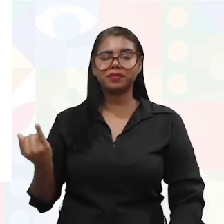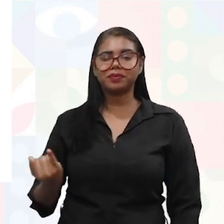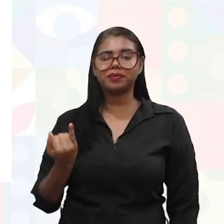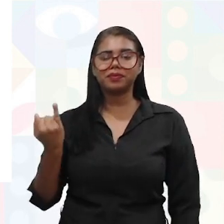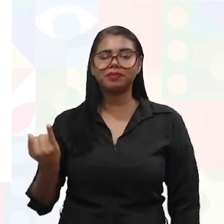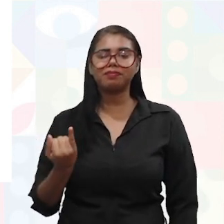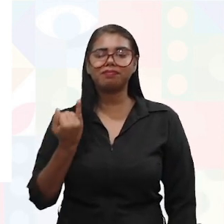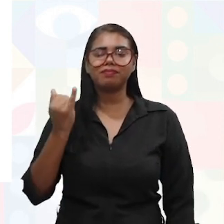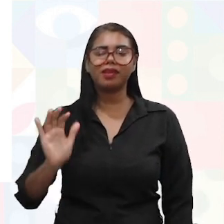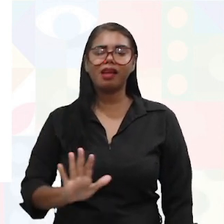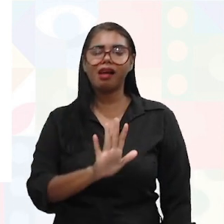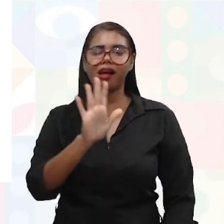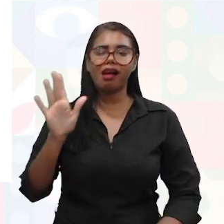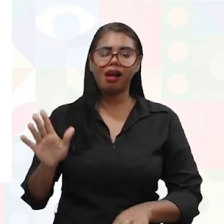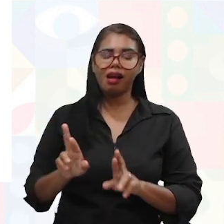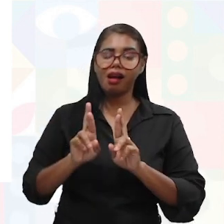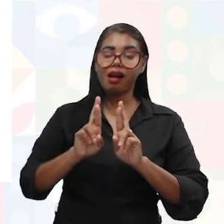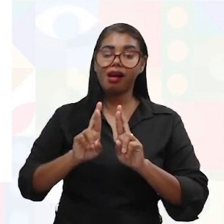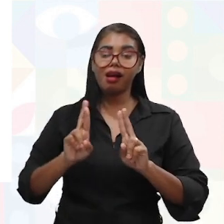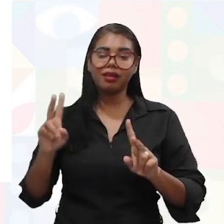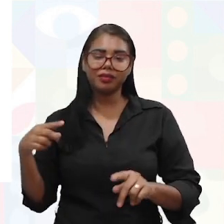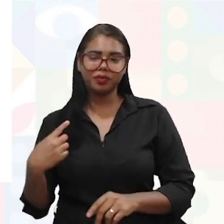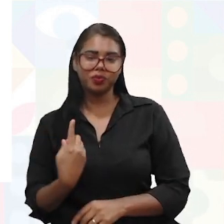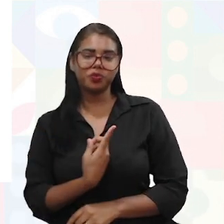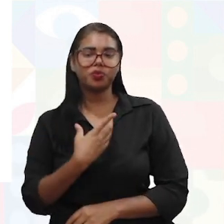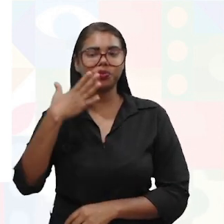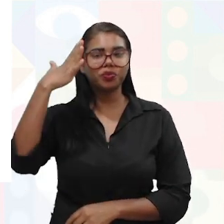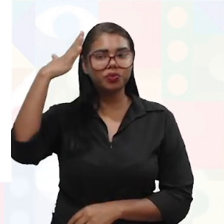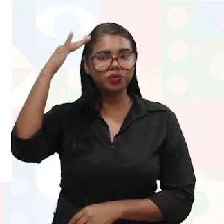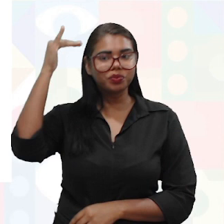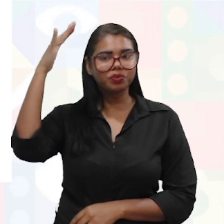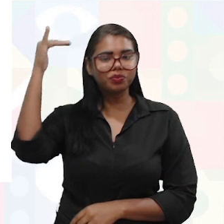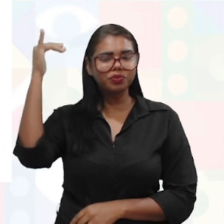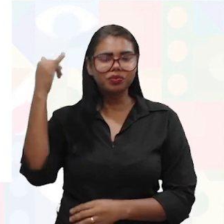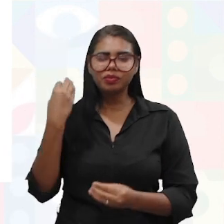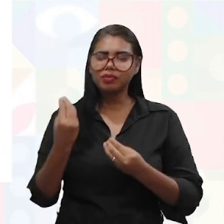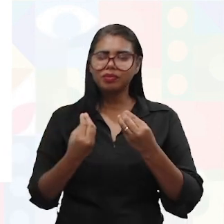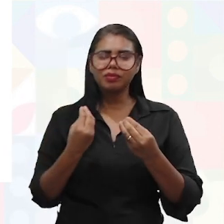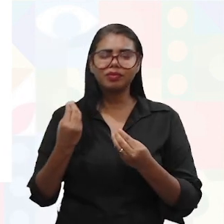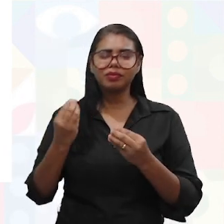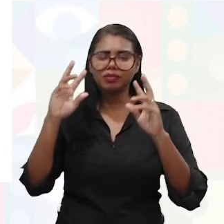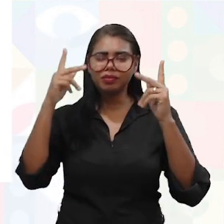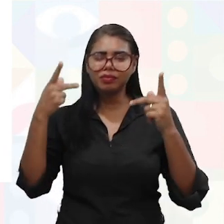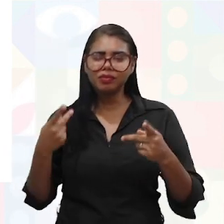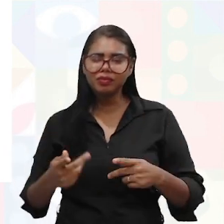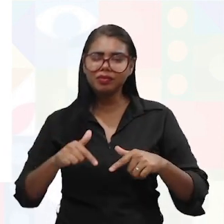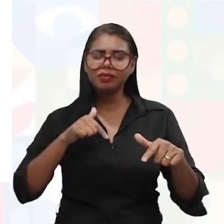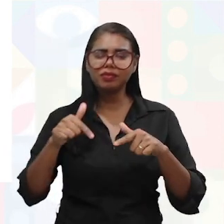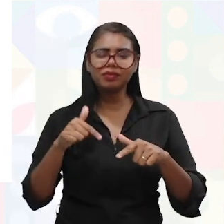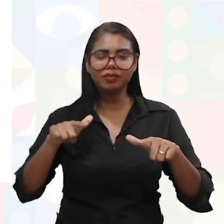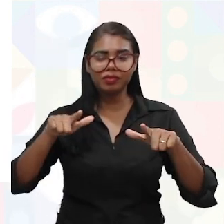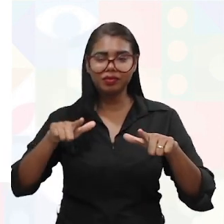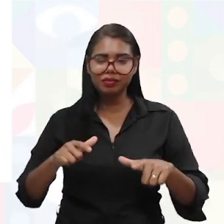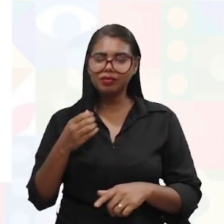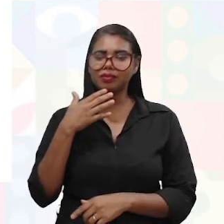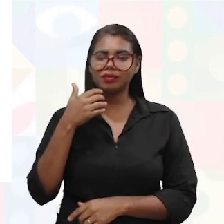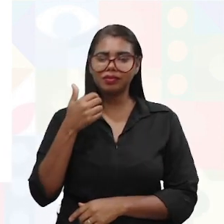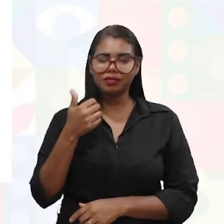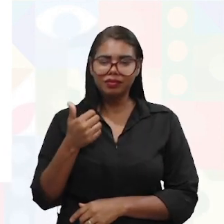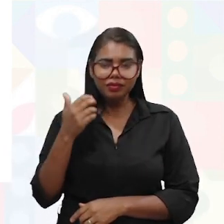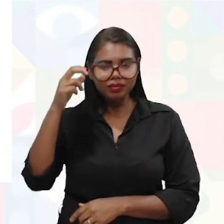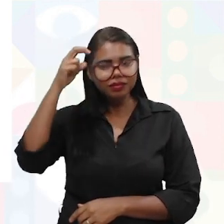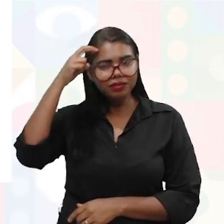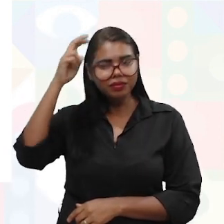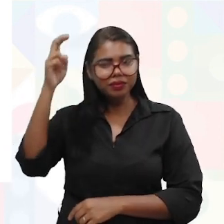faz total diferença pro nosso sucesso como trabalhador para deixar esse ambiente mais agradável então a